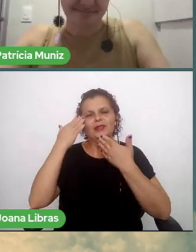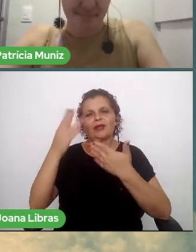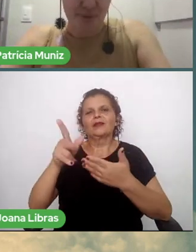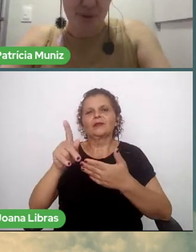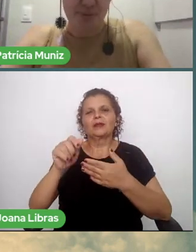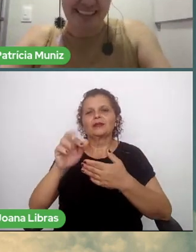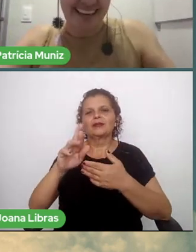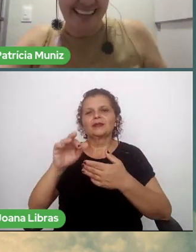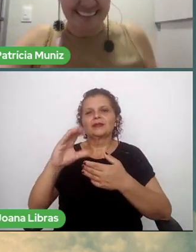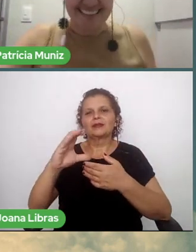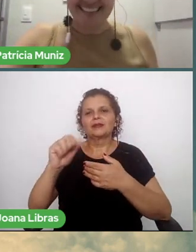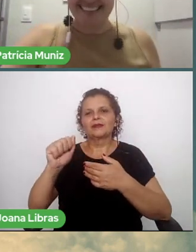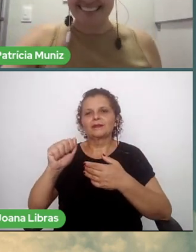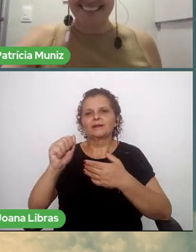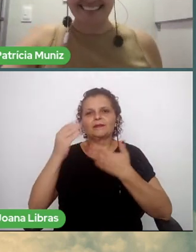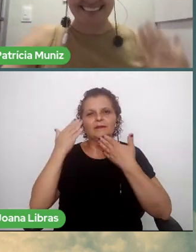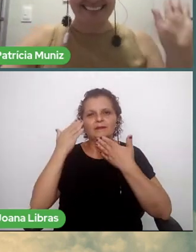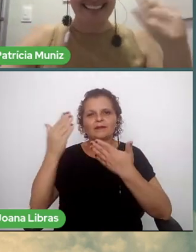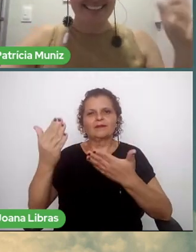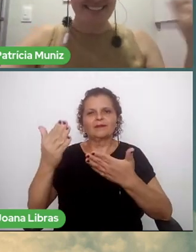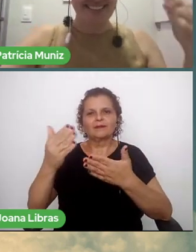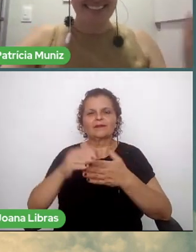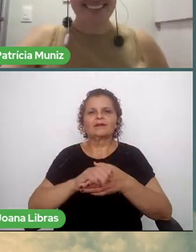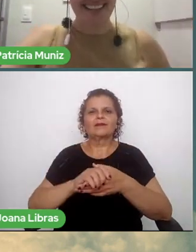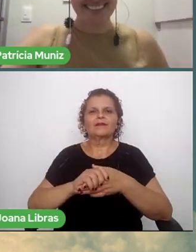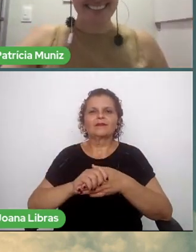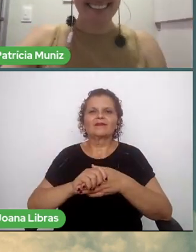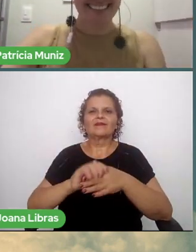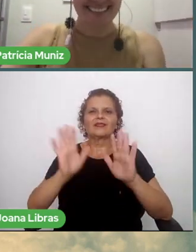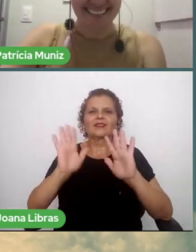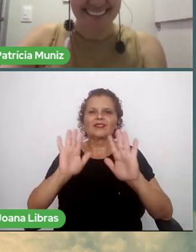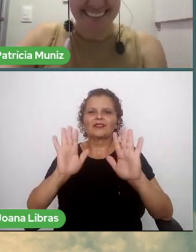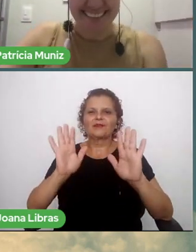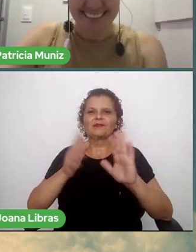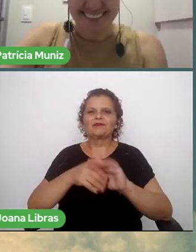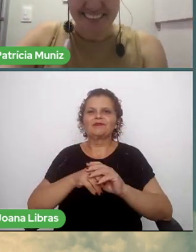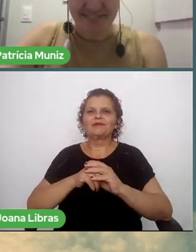Muito obrigada, gente. E é isso. Tchau, tchau. Tchau, tchau.